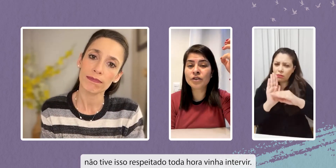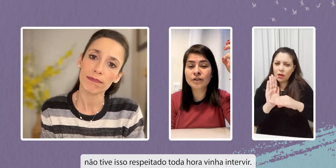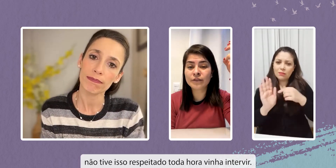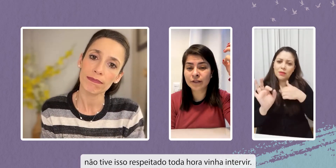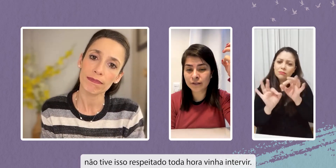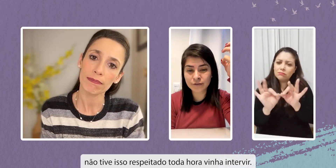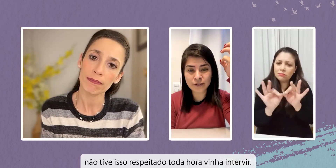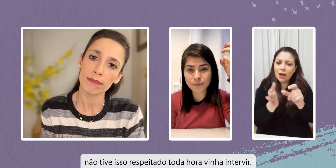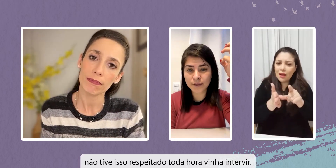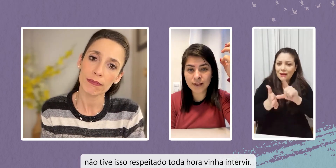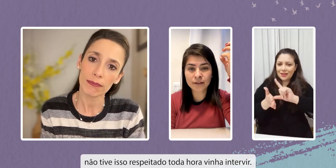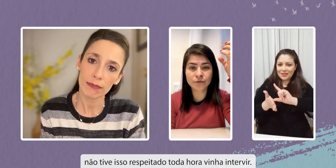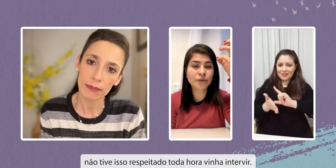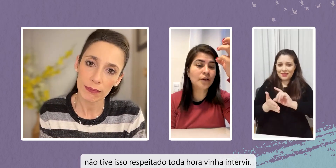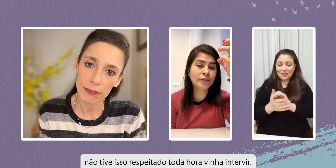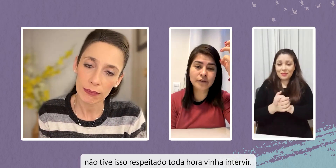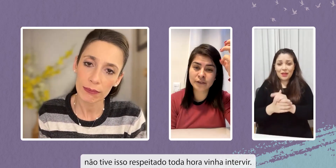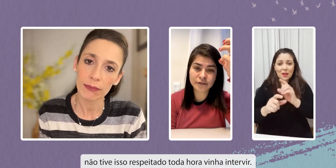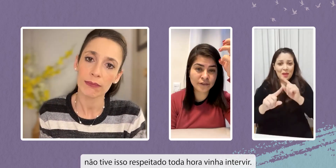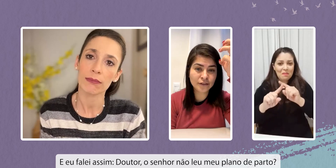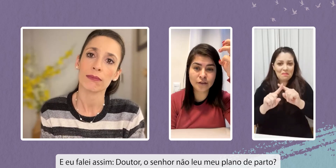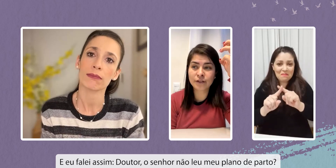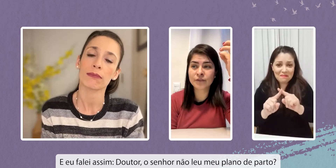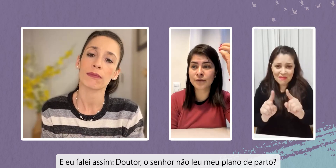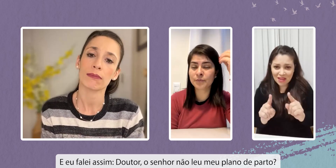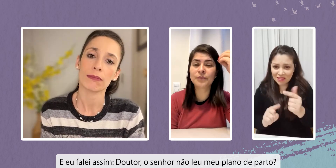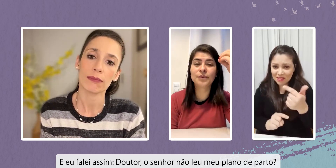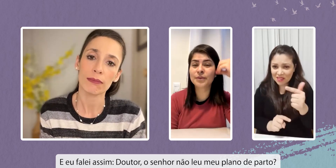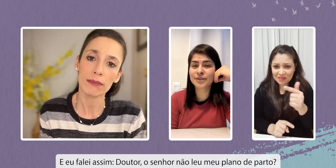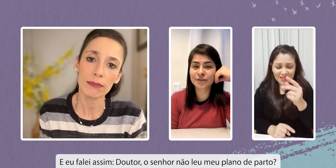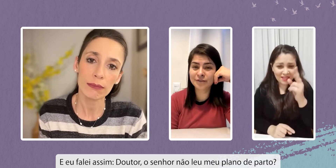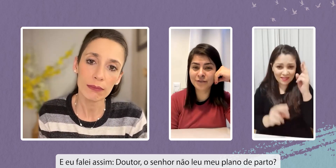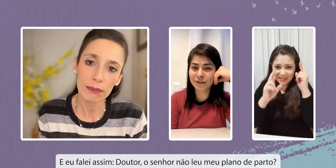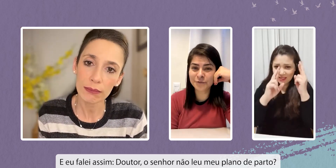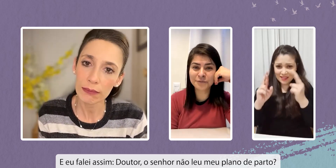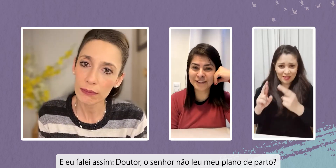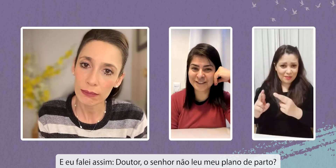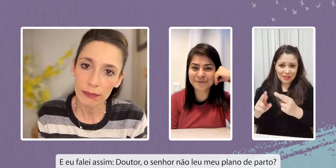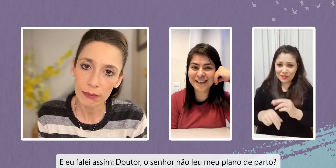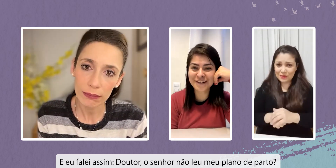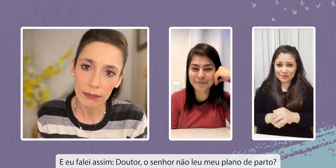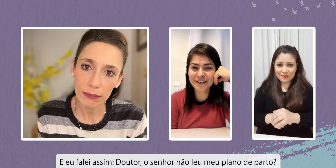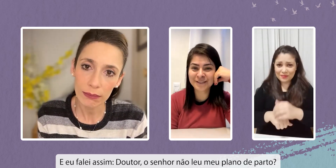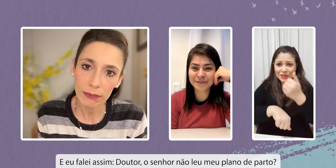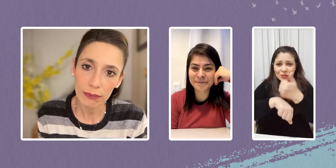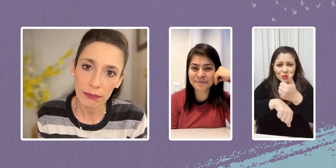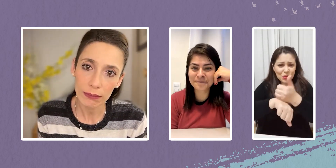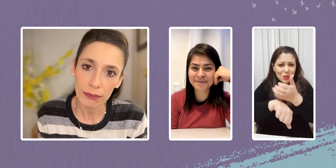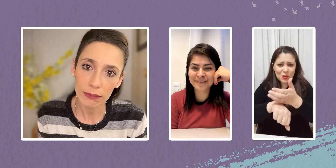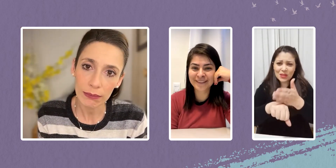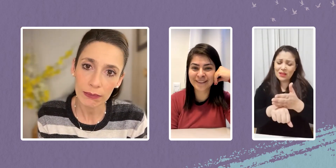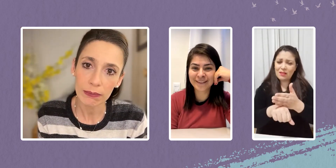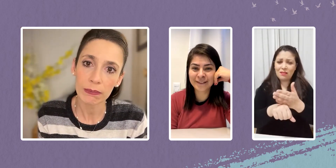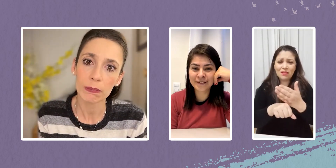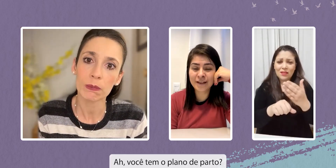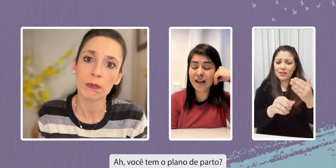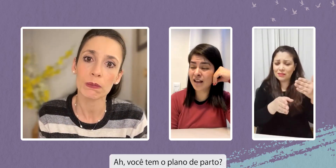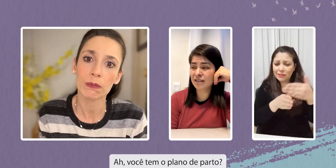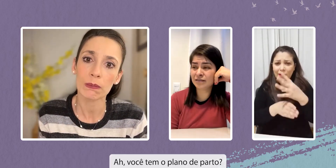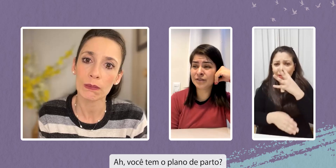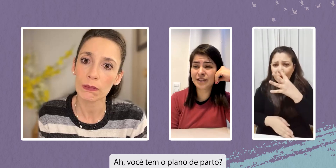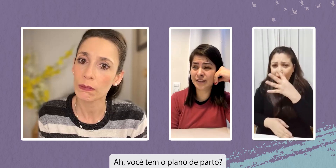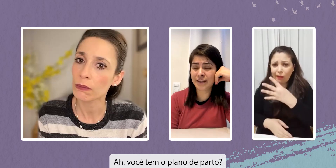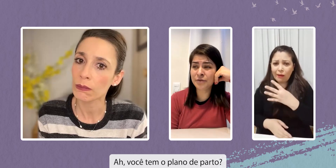não tive isso respeitado, toda hora vinha intervir. E eu falava assim, doutor, o senhor não leu meu plano de parto?